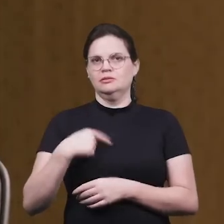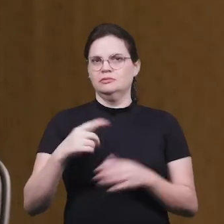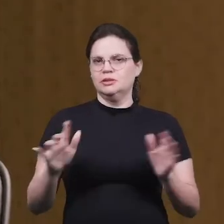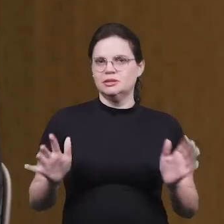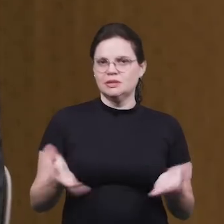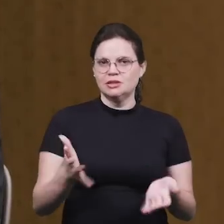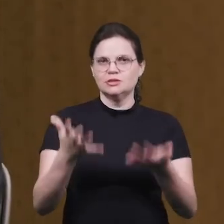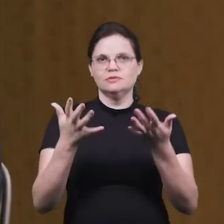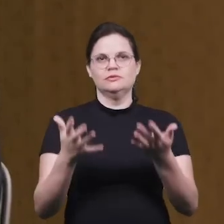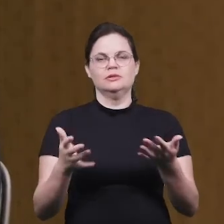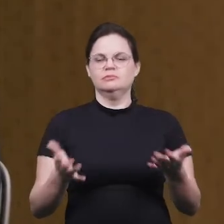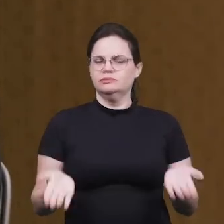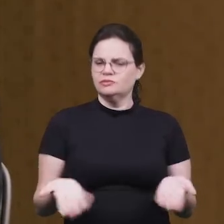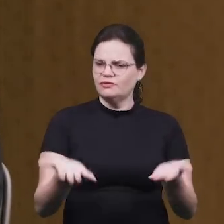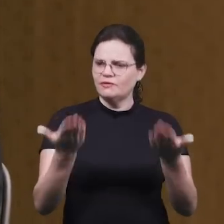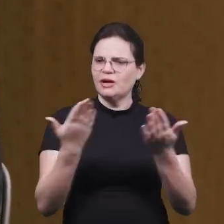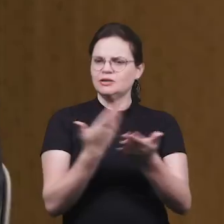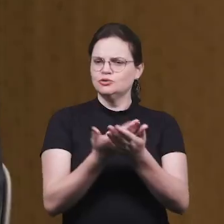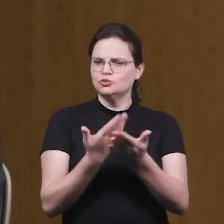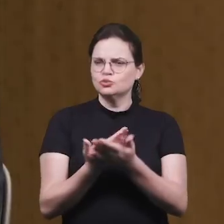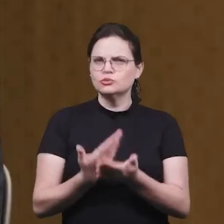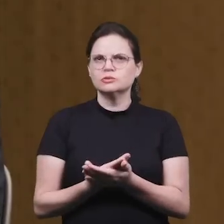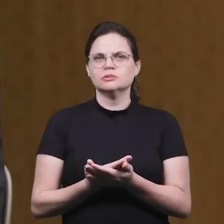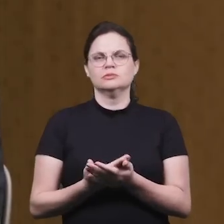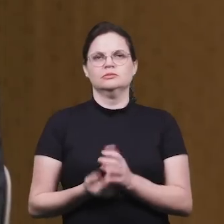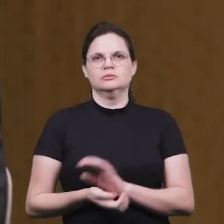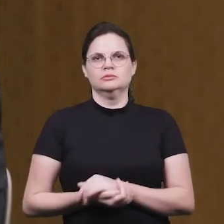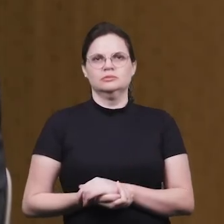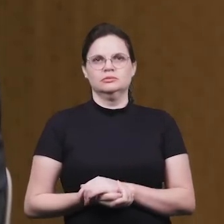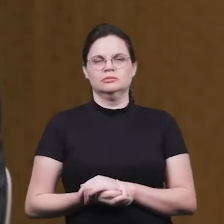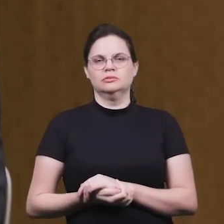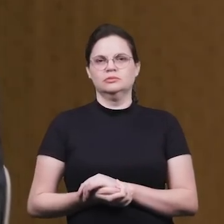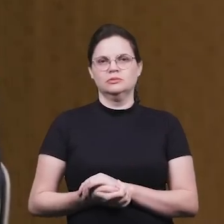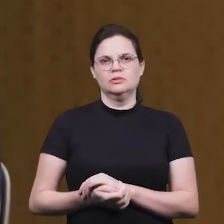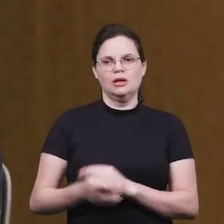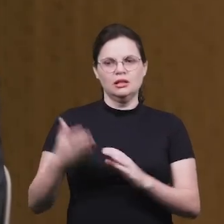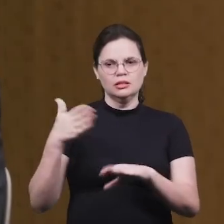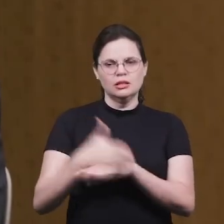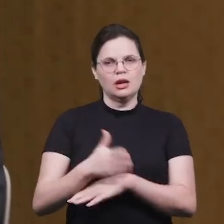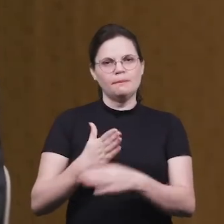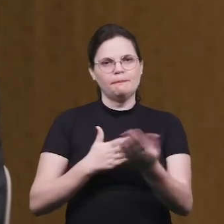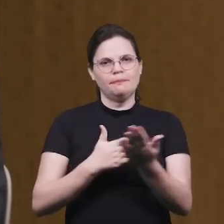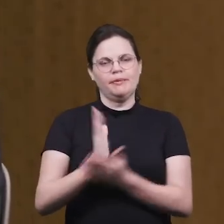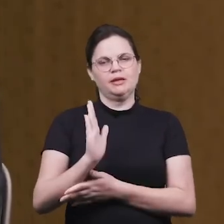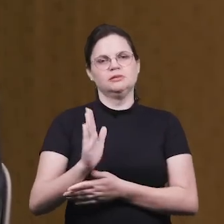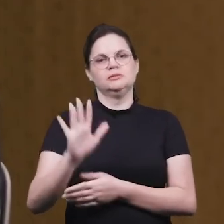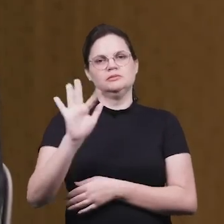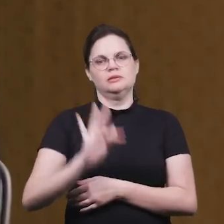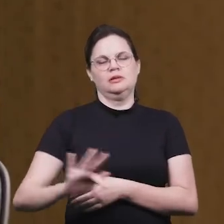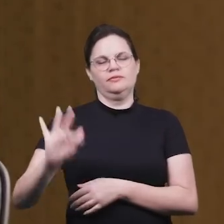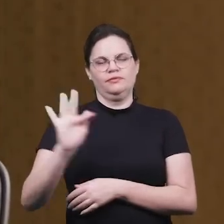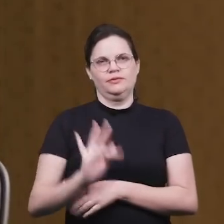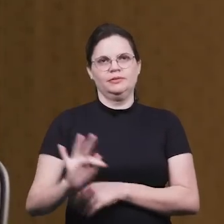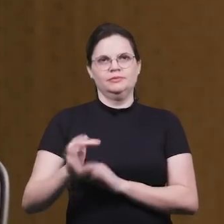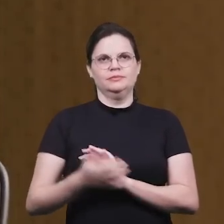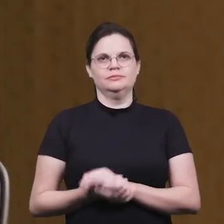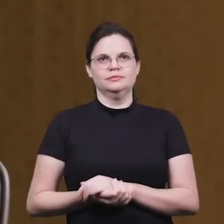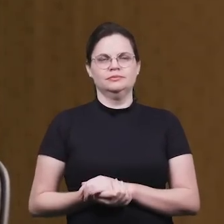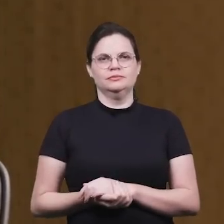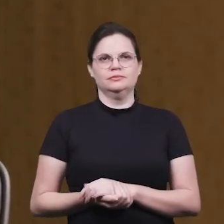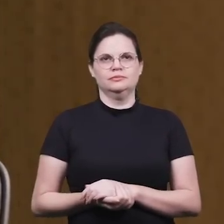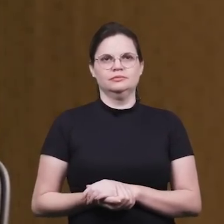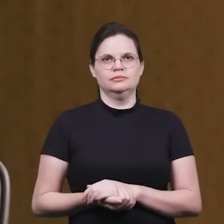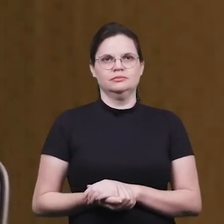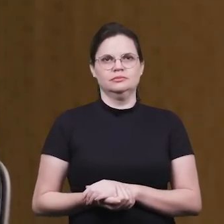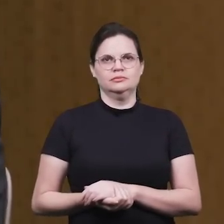incentivamos ela de buscar um ensino, quando ainda estava no 2º grau, de estudar